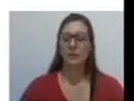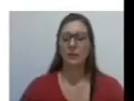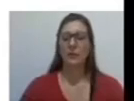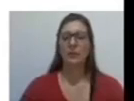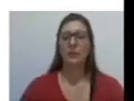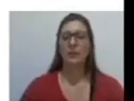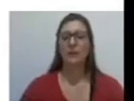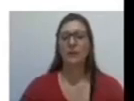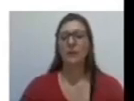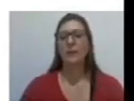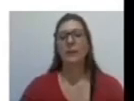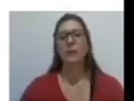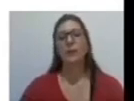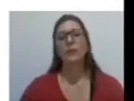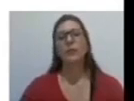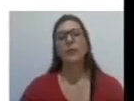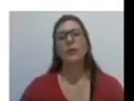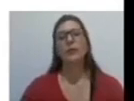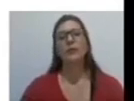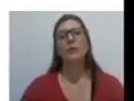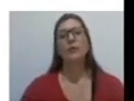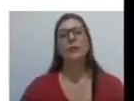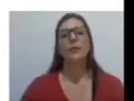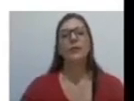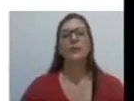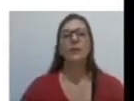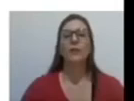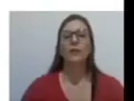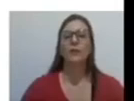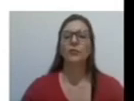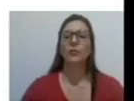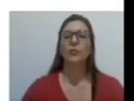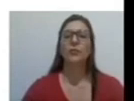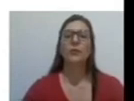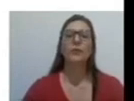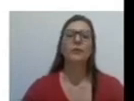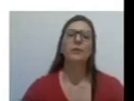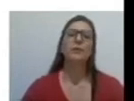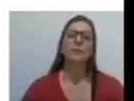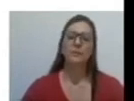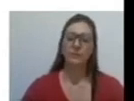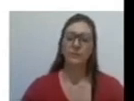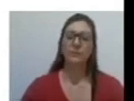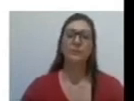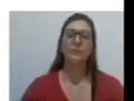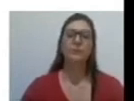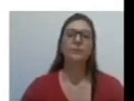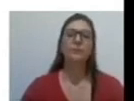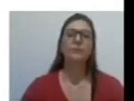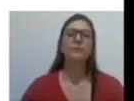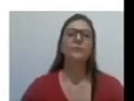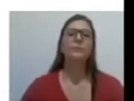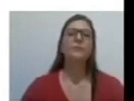restrição alimentar, lembrando que a alergia ela é diferente de uma intolerância.